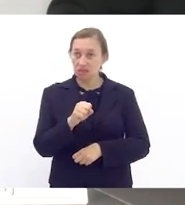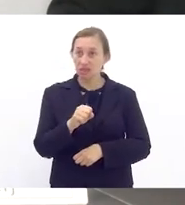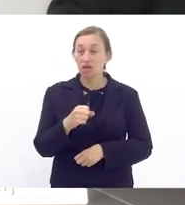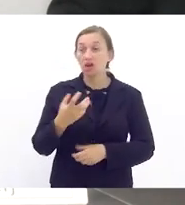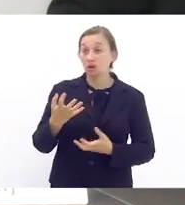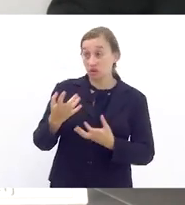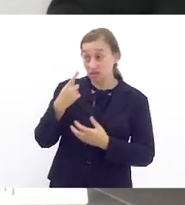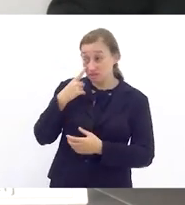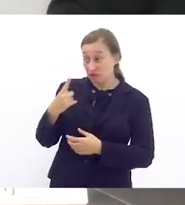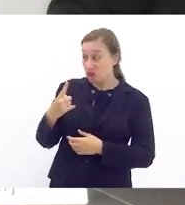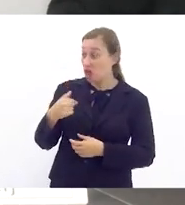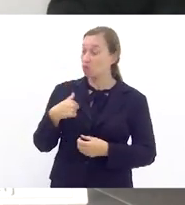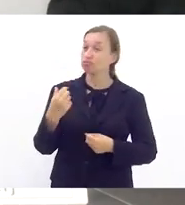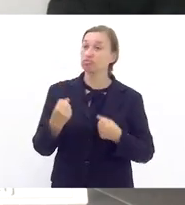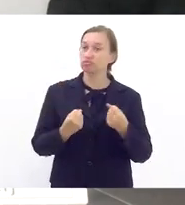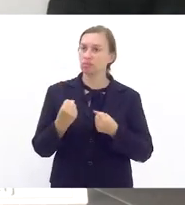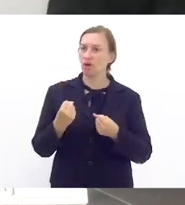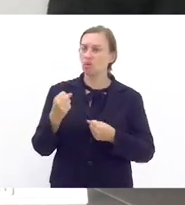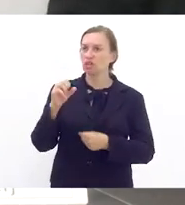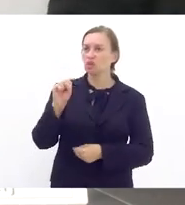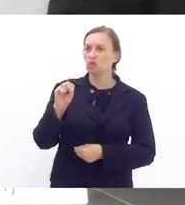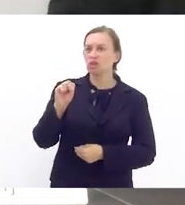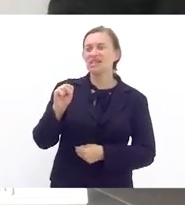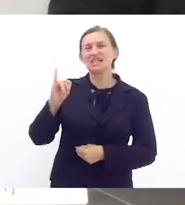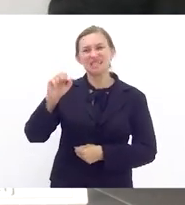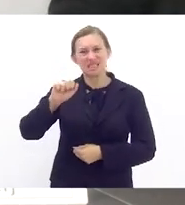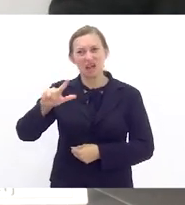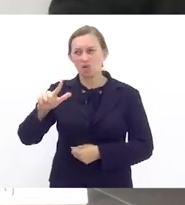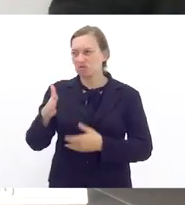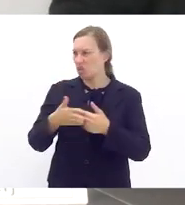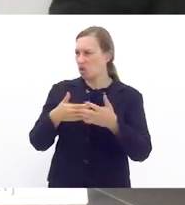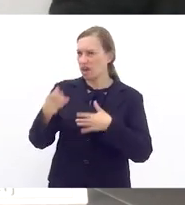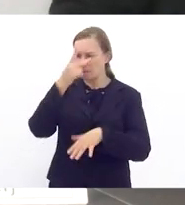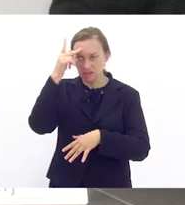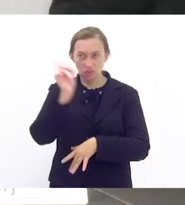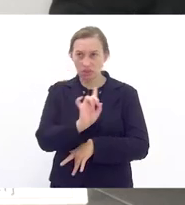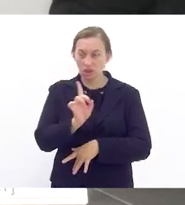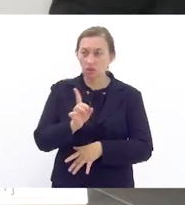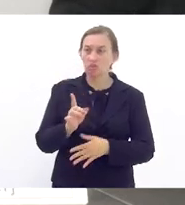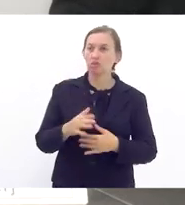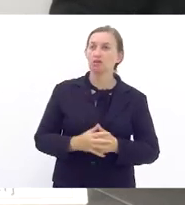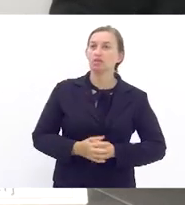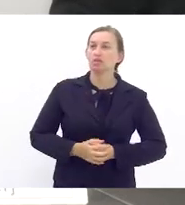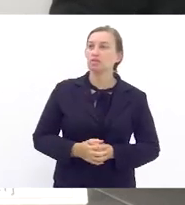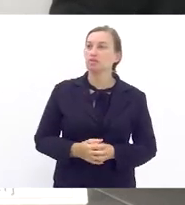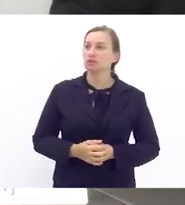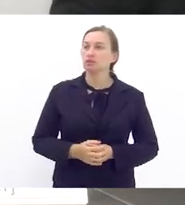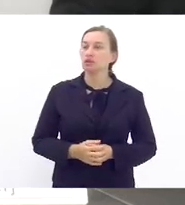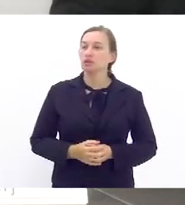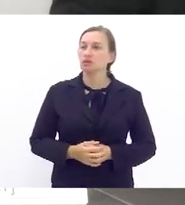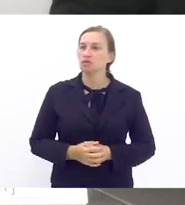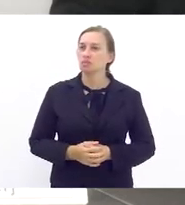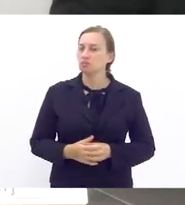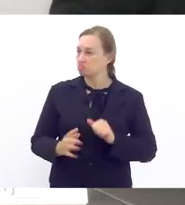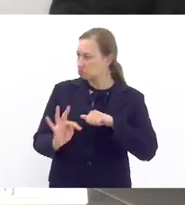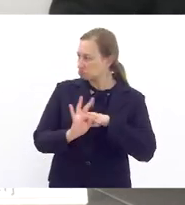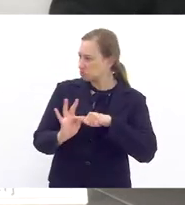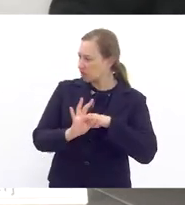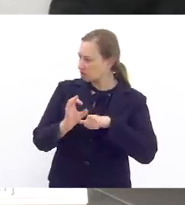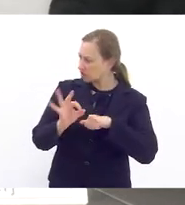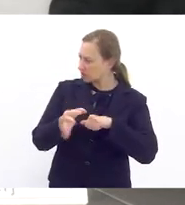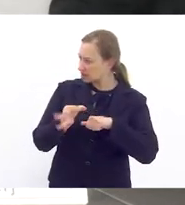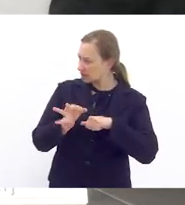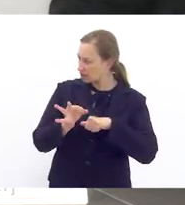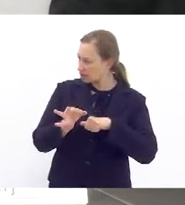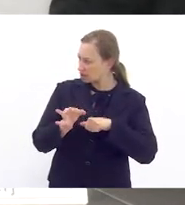saber lá no sinal. Logicamente que não pode ser qualquer pessoa, tem que ser um condutivímetro calibrado, para ter validade, com um técnico que